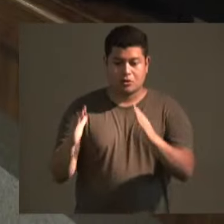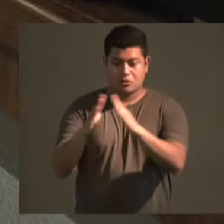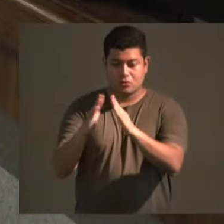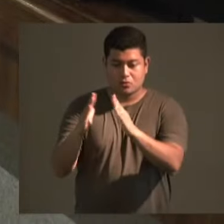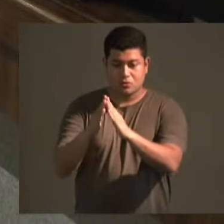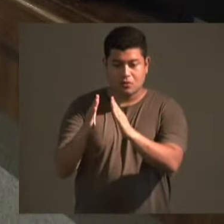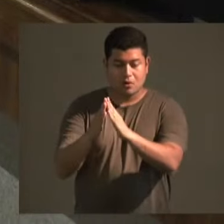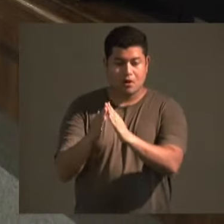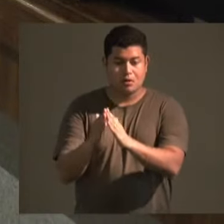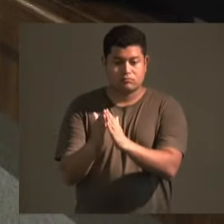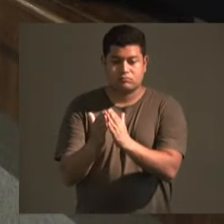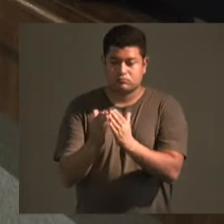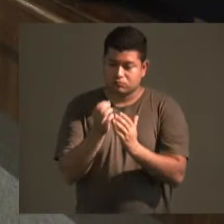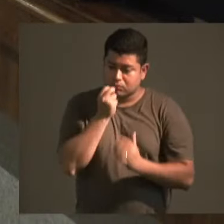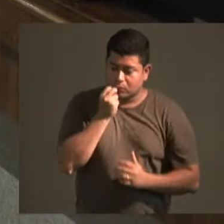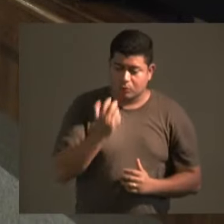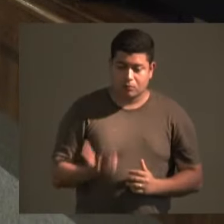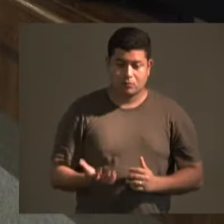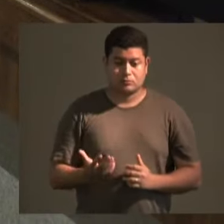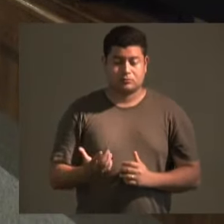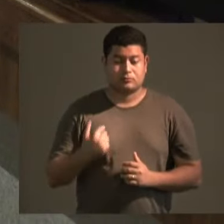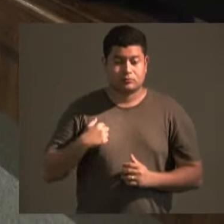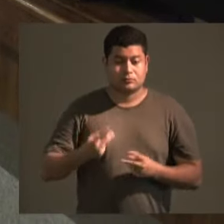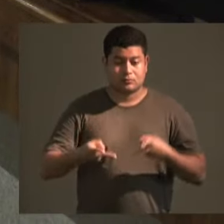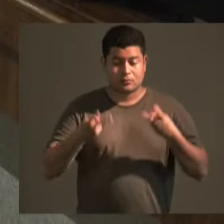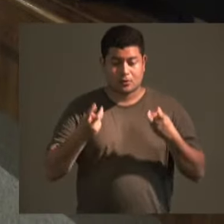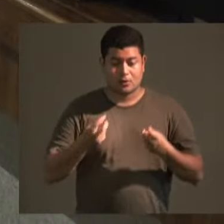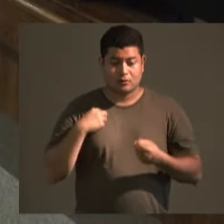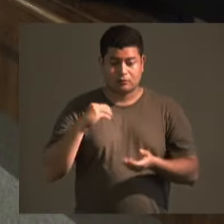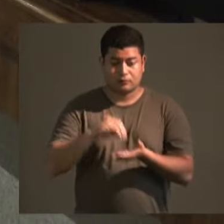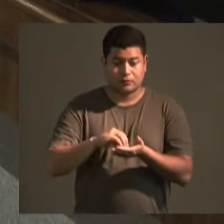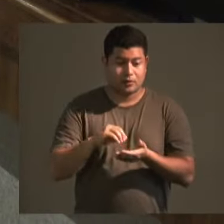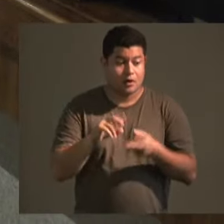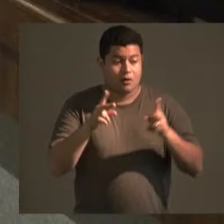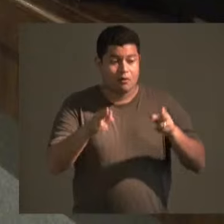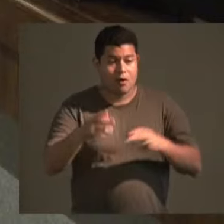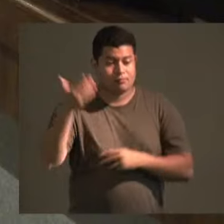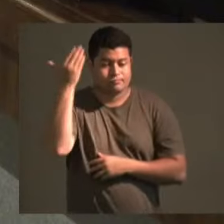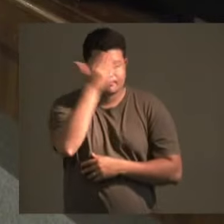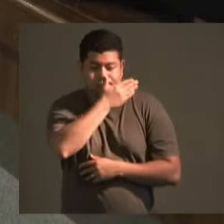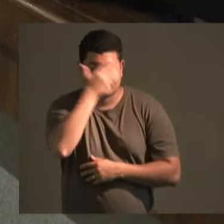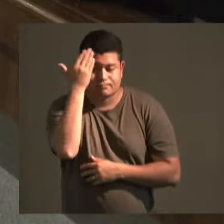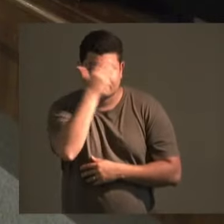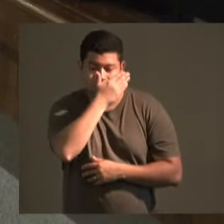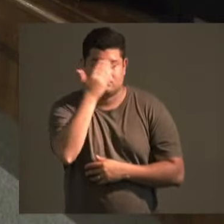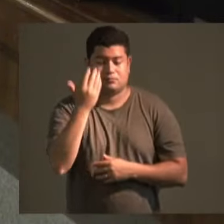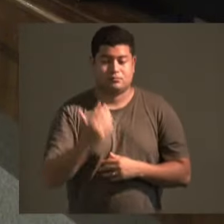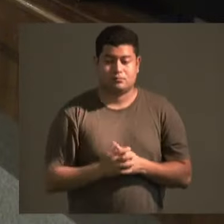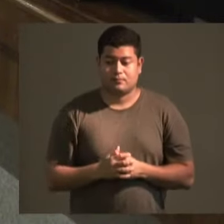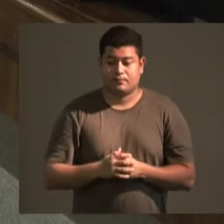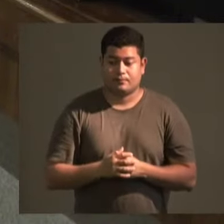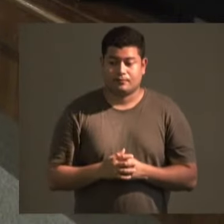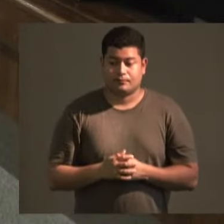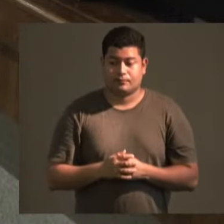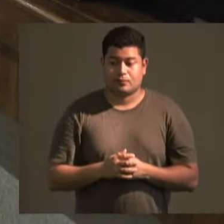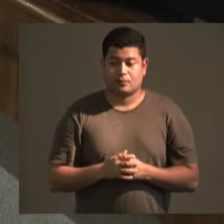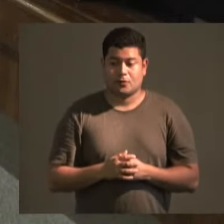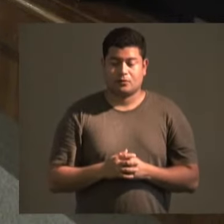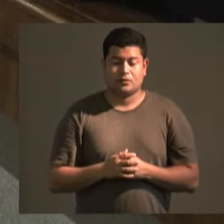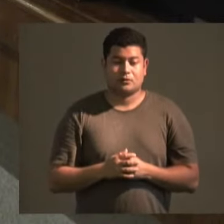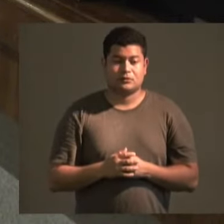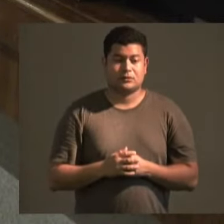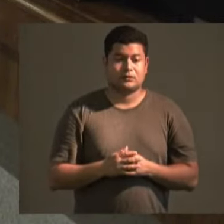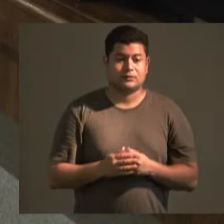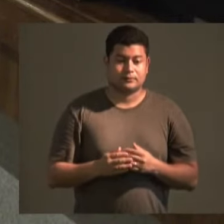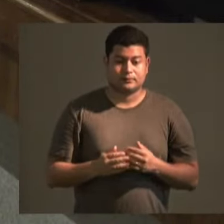invisíveis. Assim, né? Então, a minha, o meu dia a dia assim, acaba que a gente, elas não têm nem o mínimo mesmo. Né?